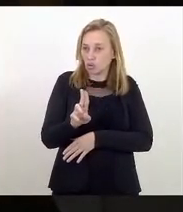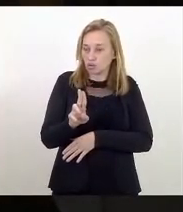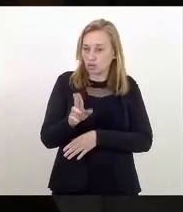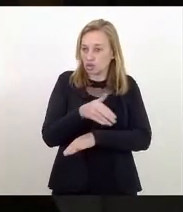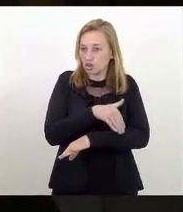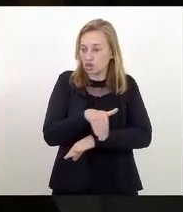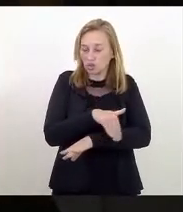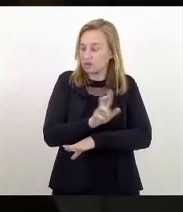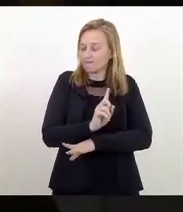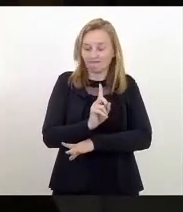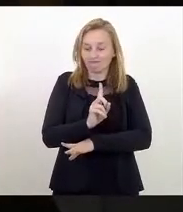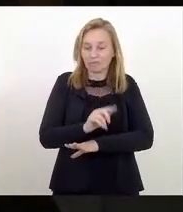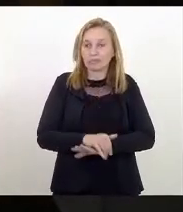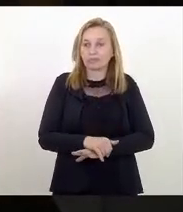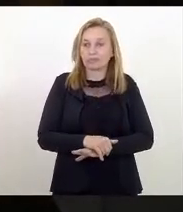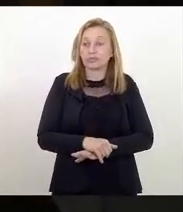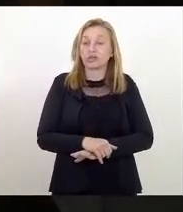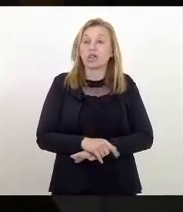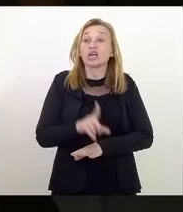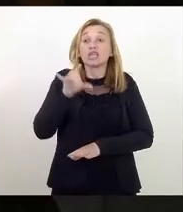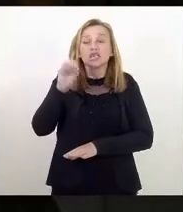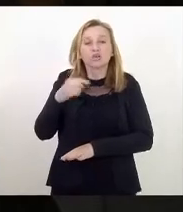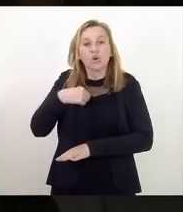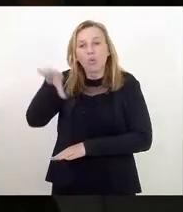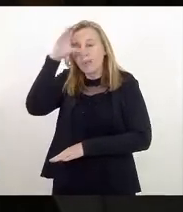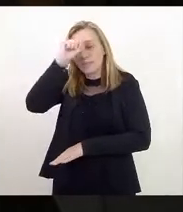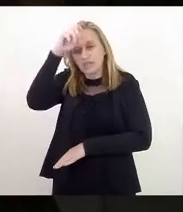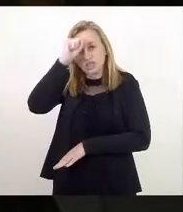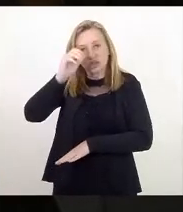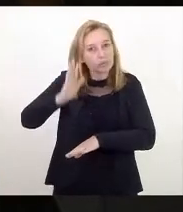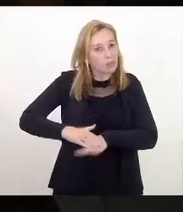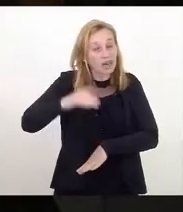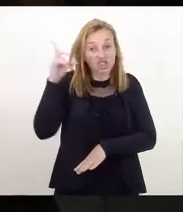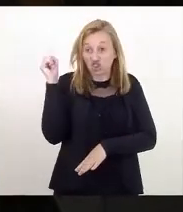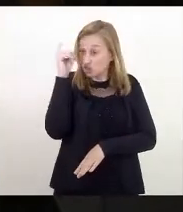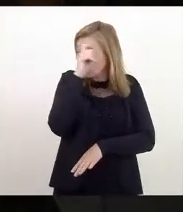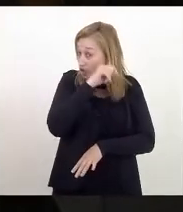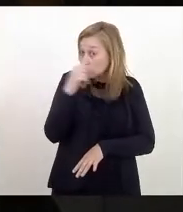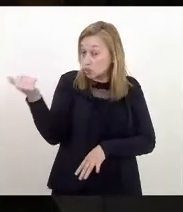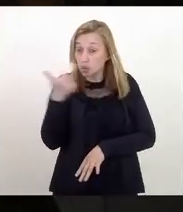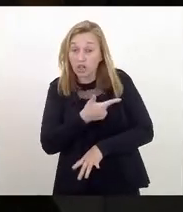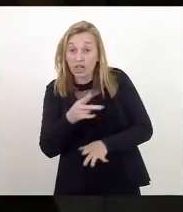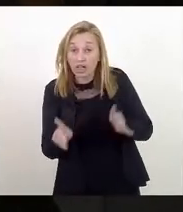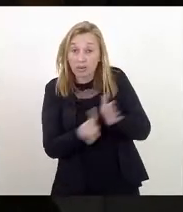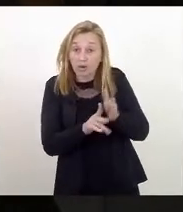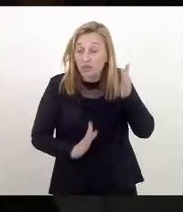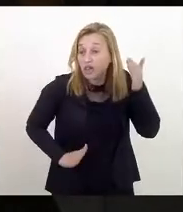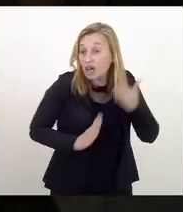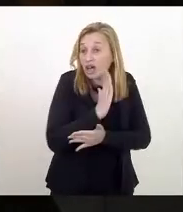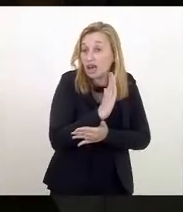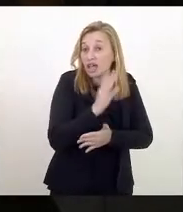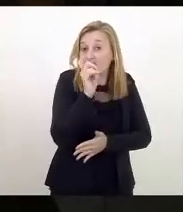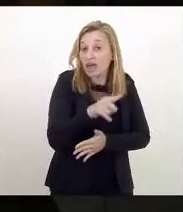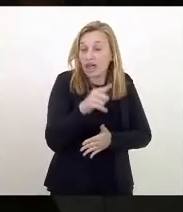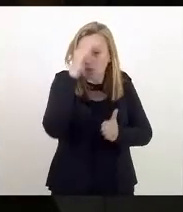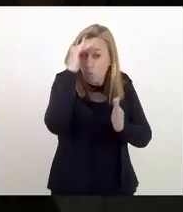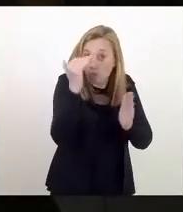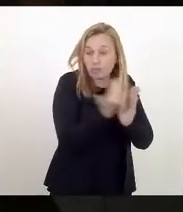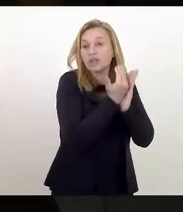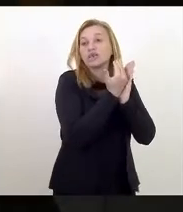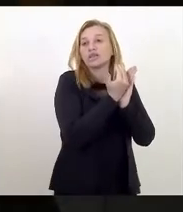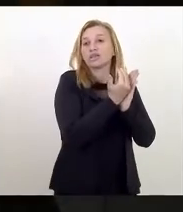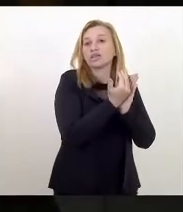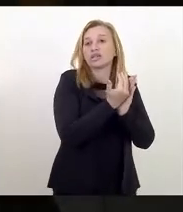de plantão. E cedo, eu aprendi que muito mais difícil do que aprovar uma lei é fazê-la ser cumprida,